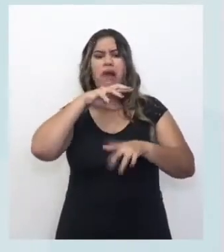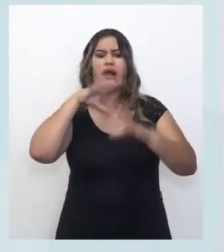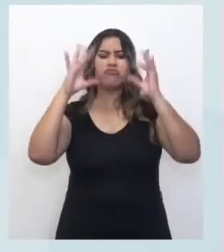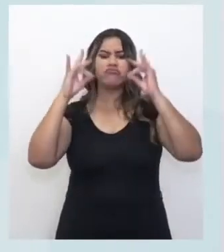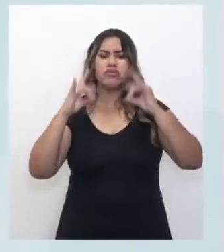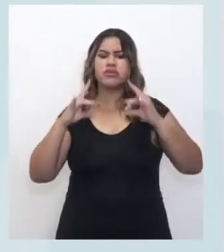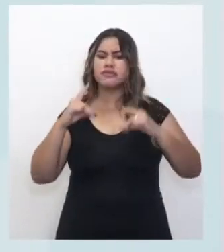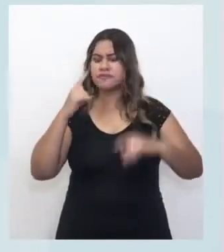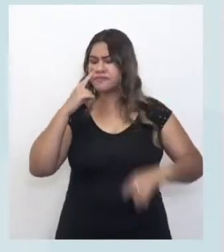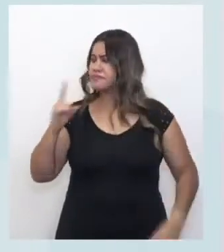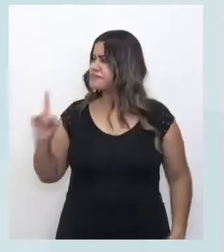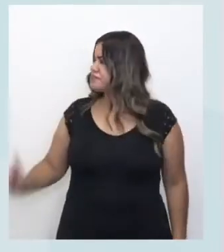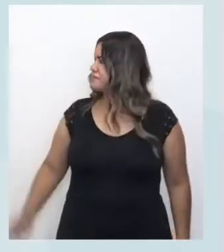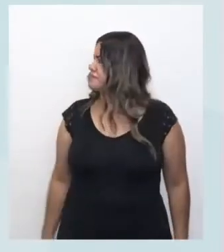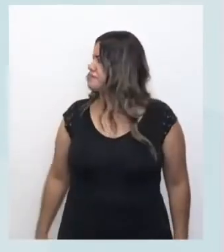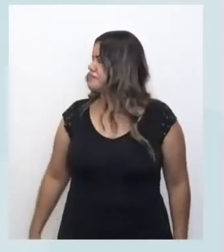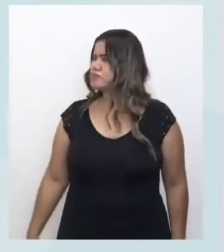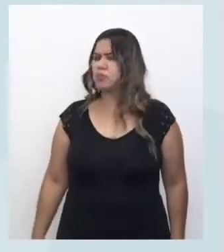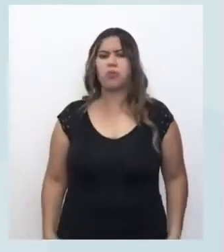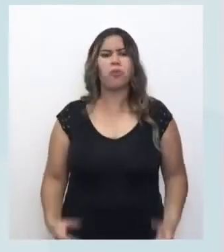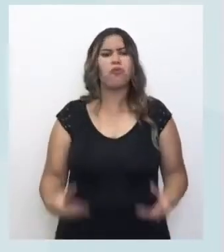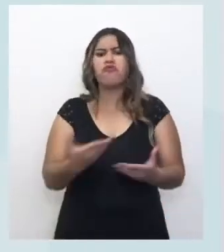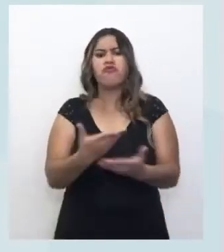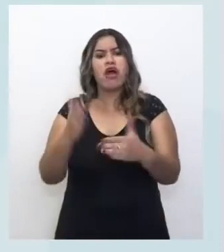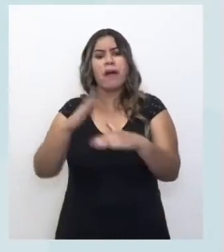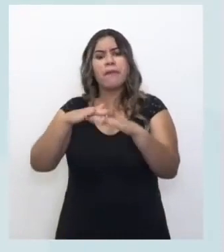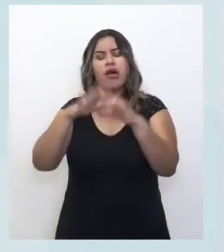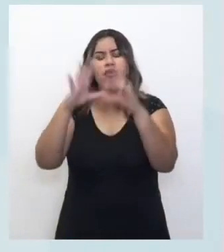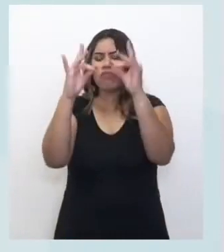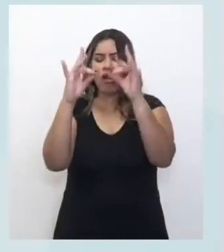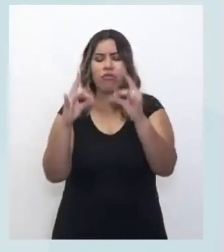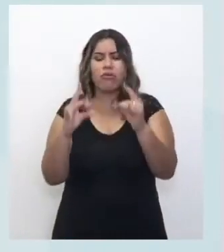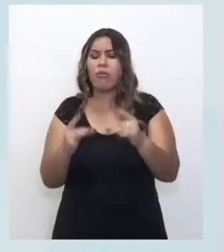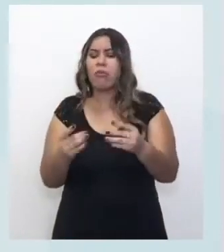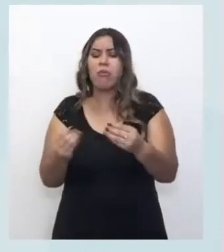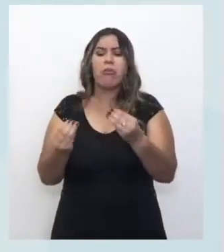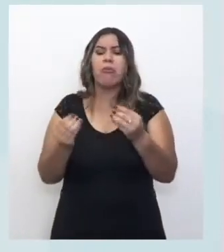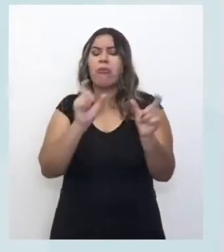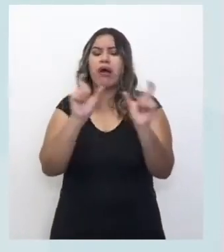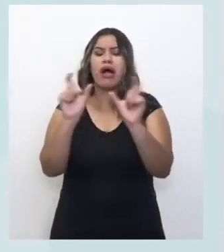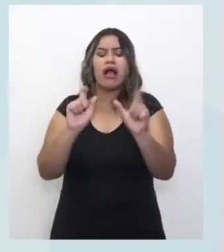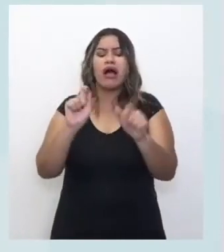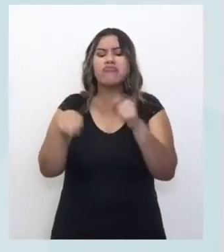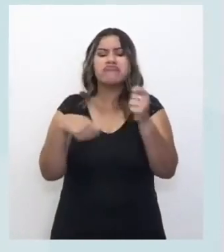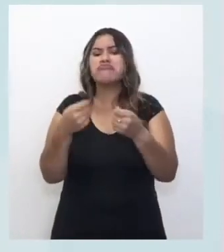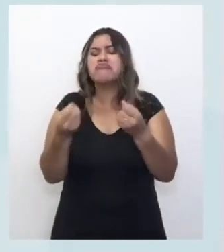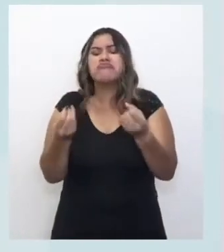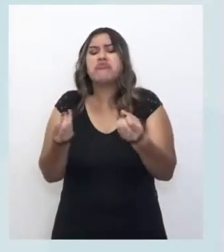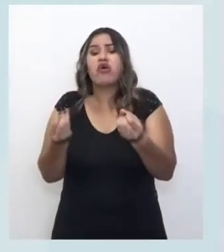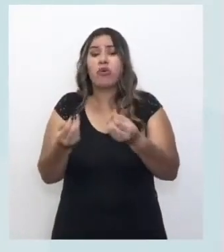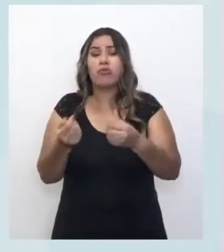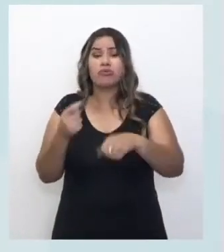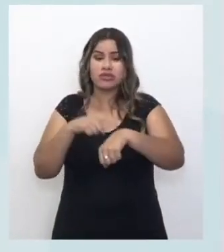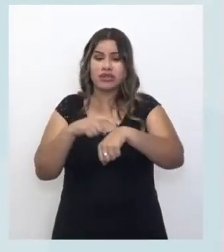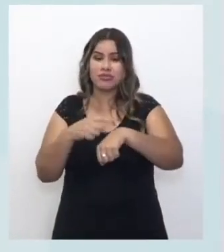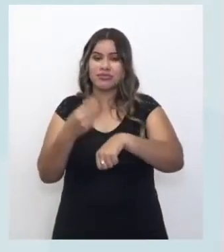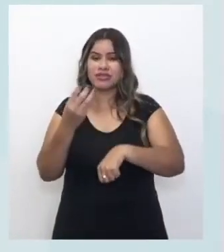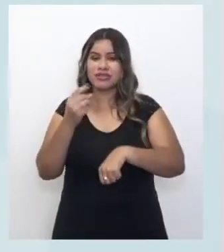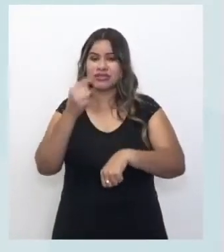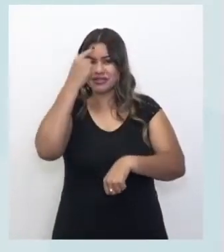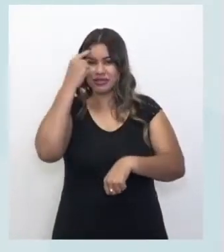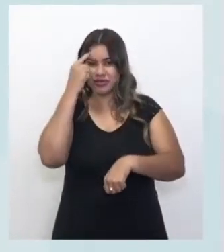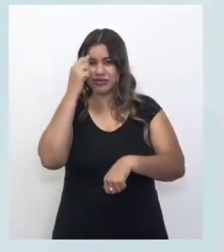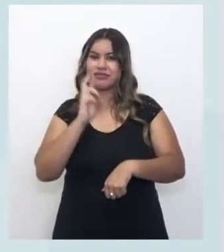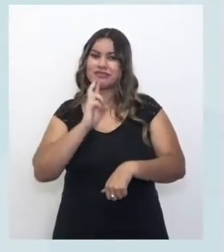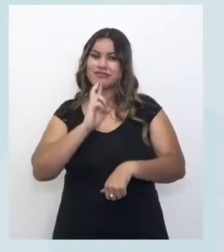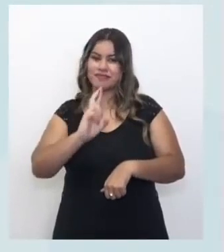ser que está na imagem, né? Como você descreveria esse ser, né? Com que palavras você o descreveria? Vocês têm aí 30 segundos para